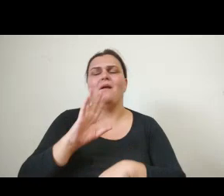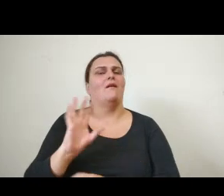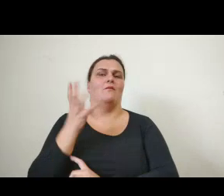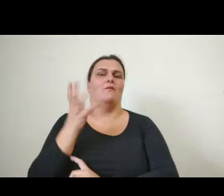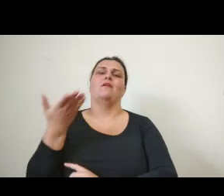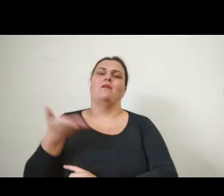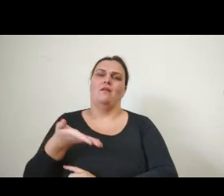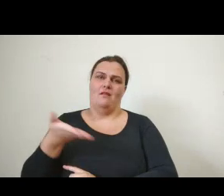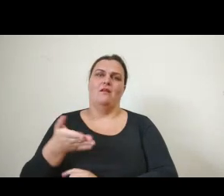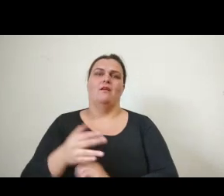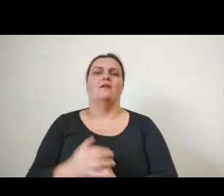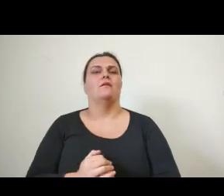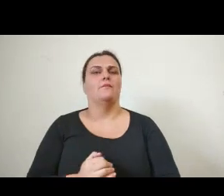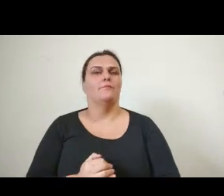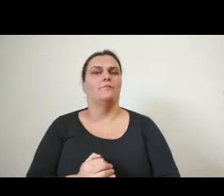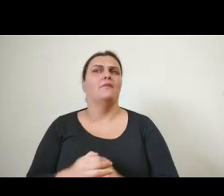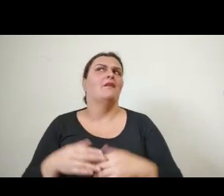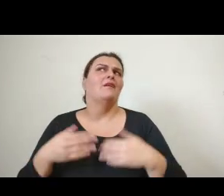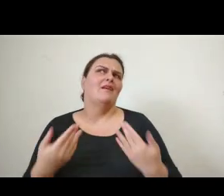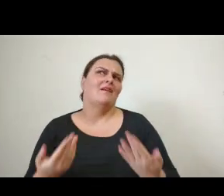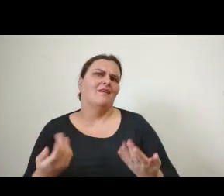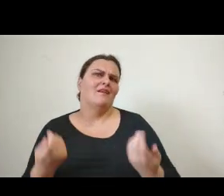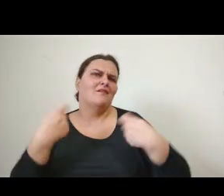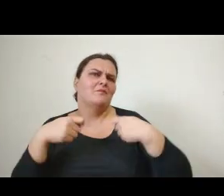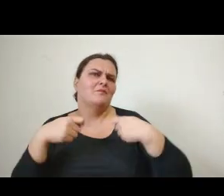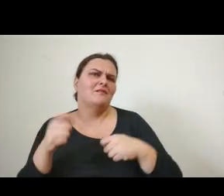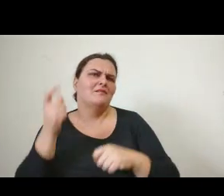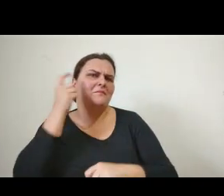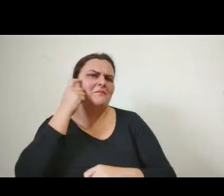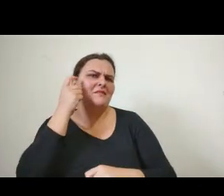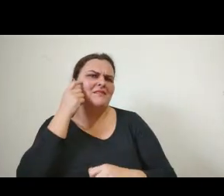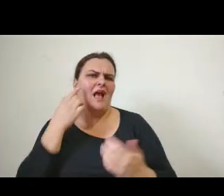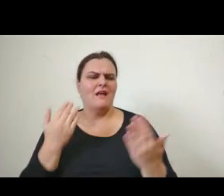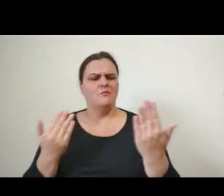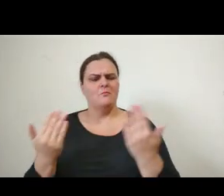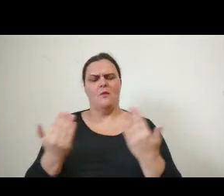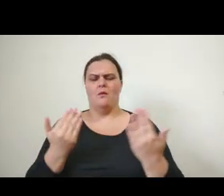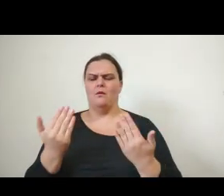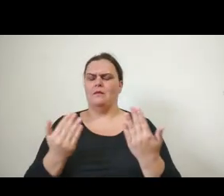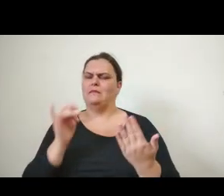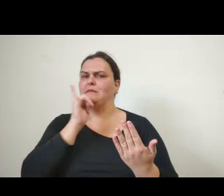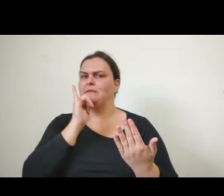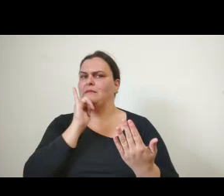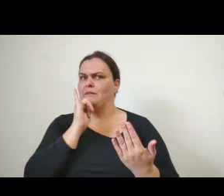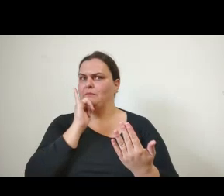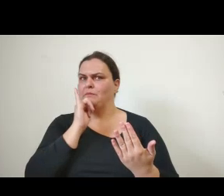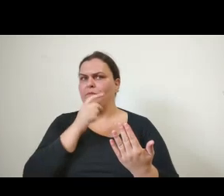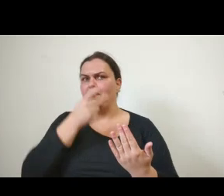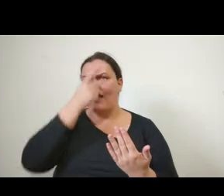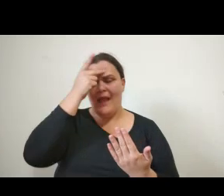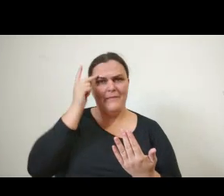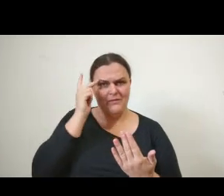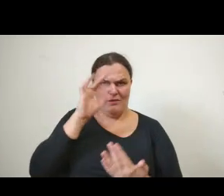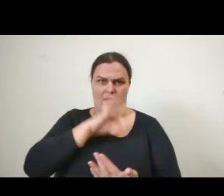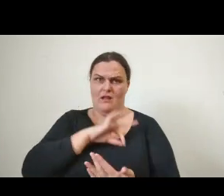E será que tem alguma relação entre nível de renda e emissão de gases do efeito